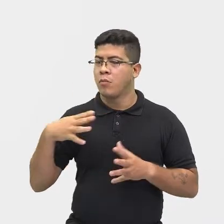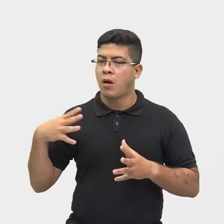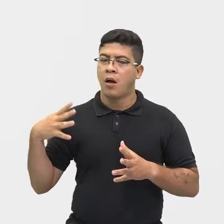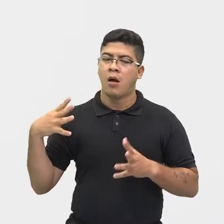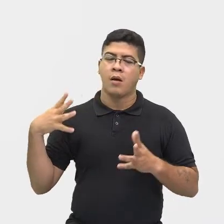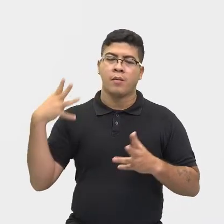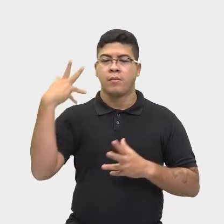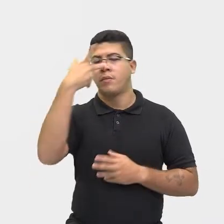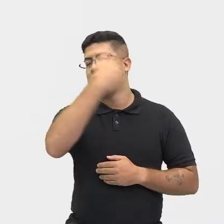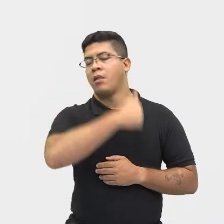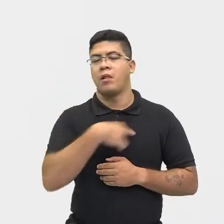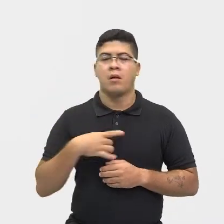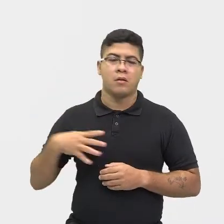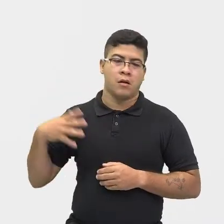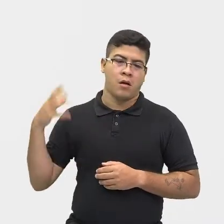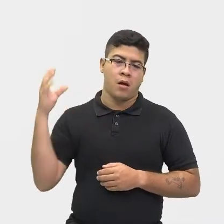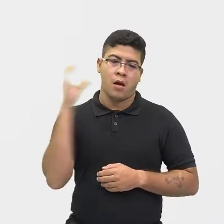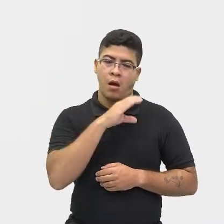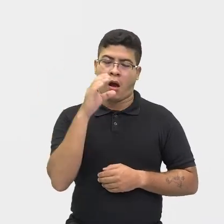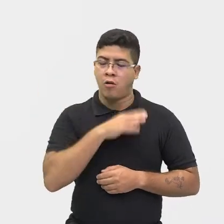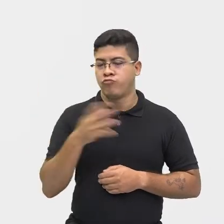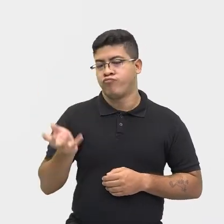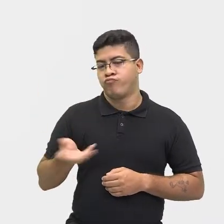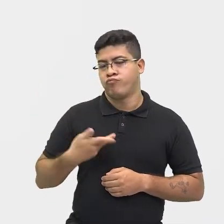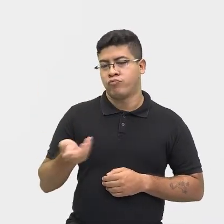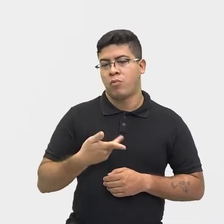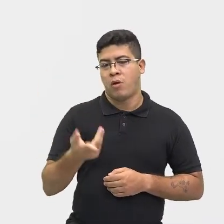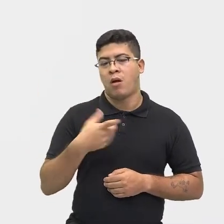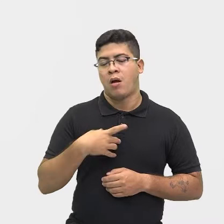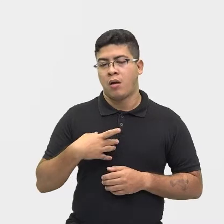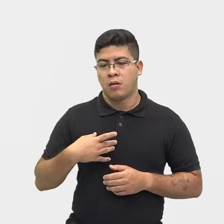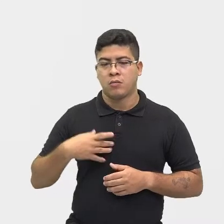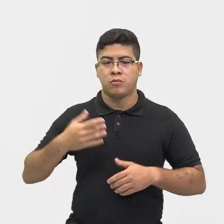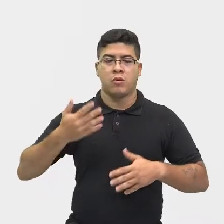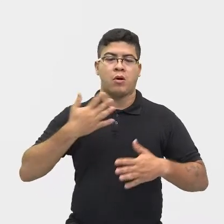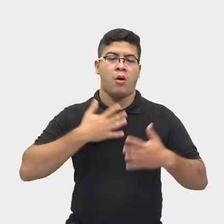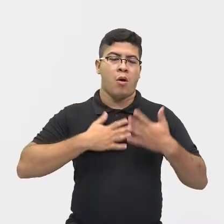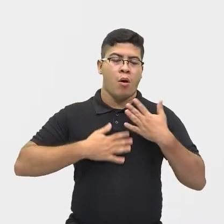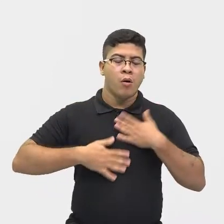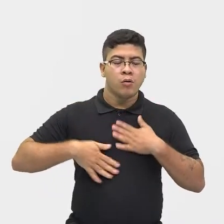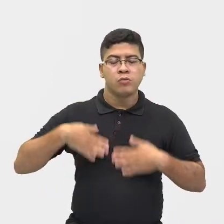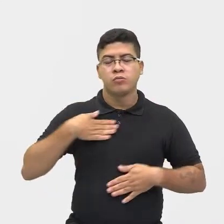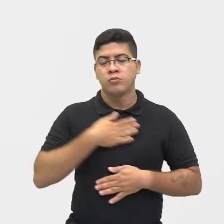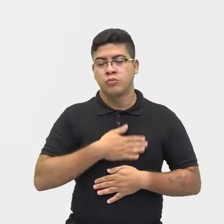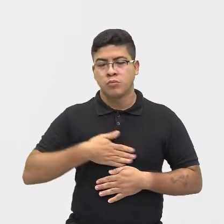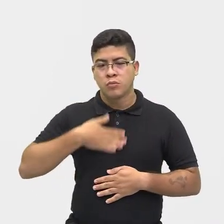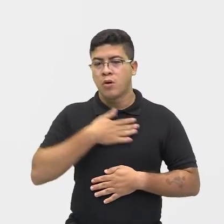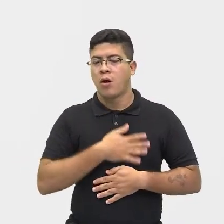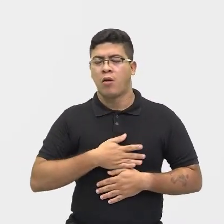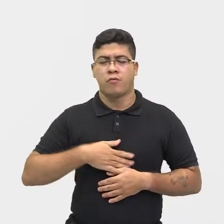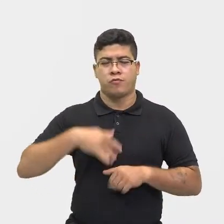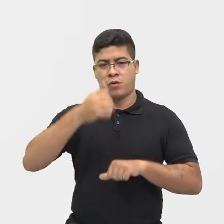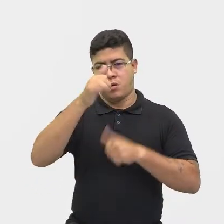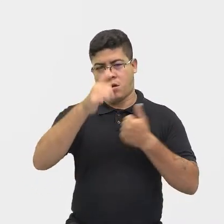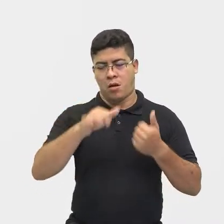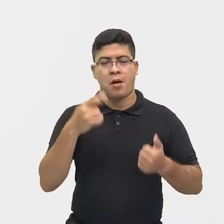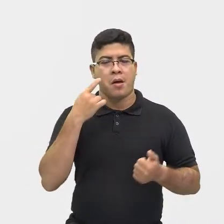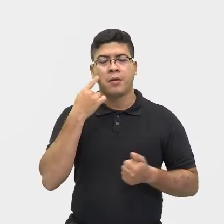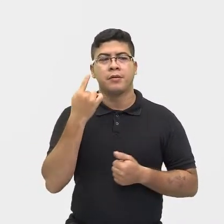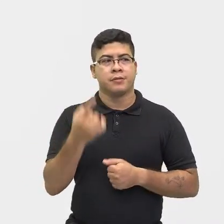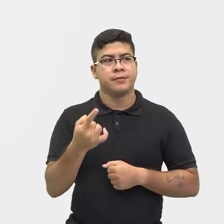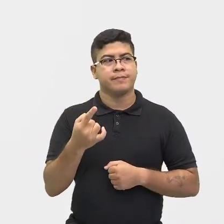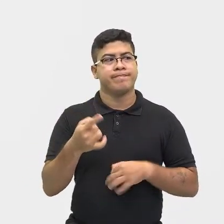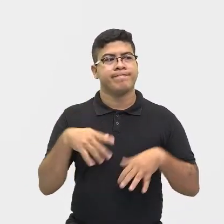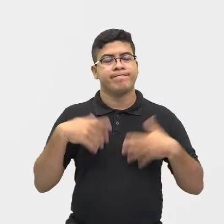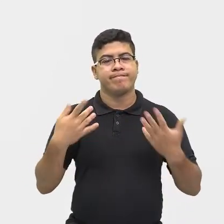as grandes multidões agitadas pelo trabalho, pelo prazer ou pela revolta. Vamos analisar aqui? Olha só.